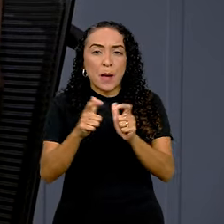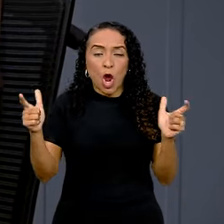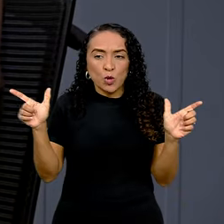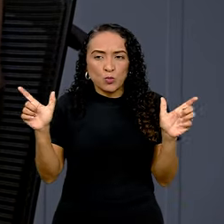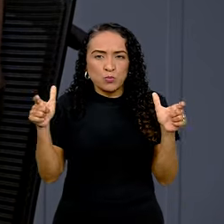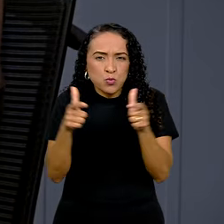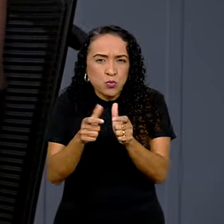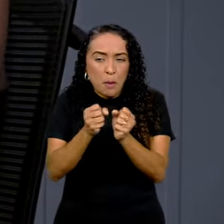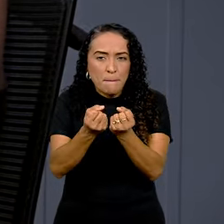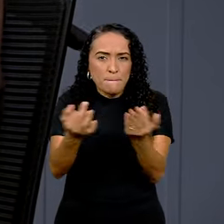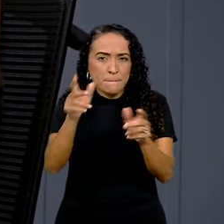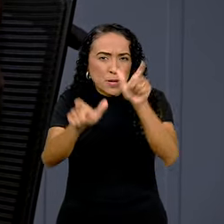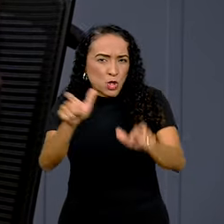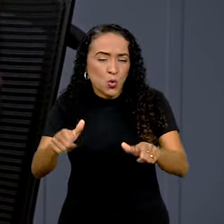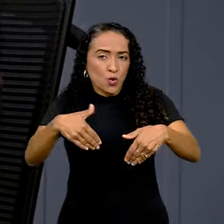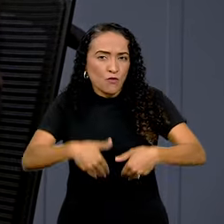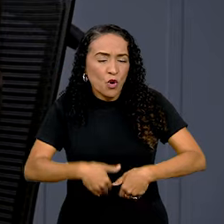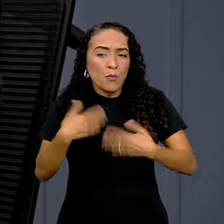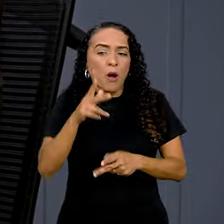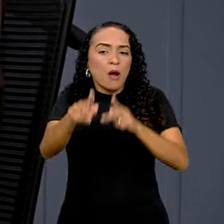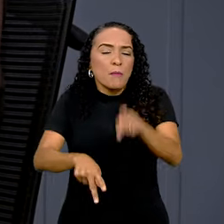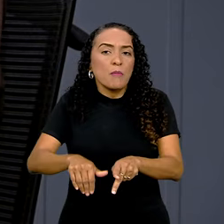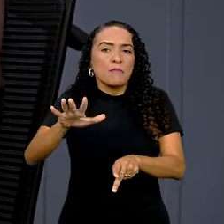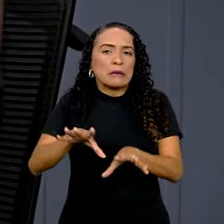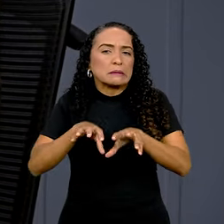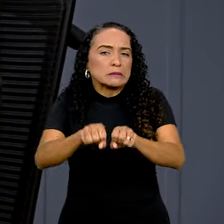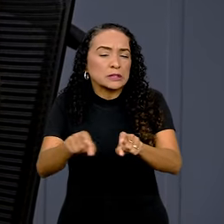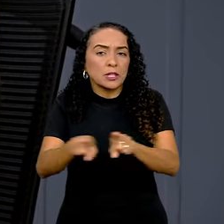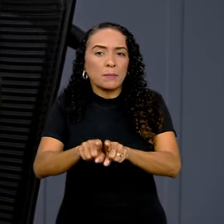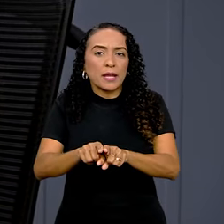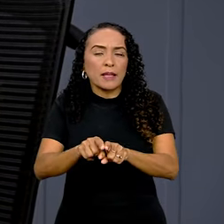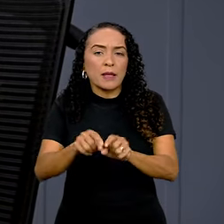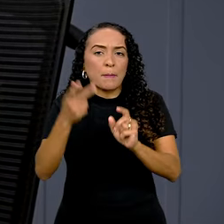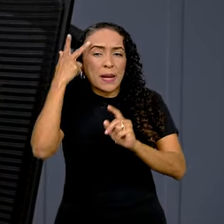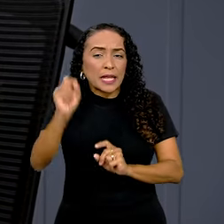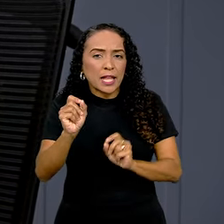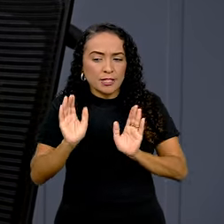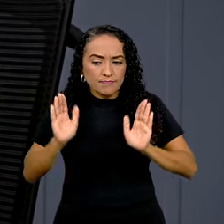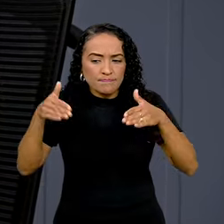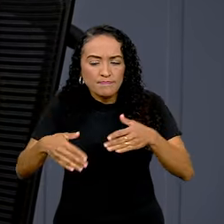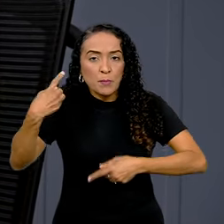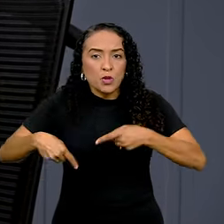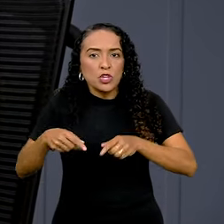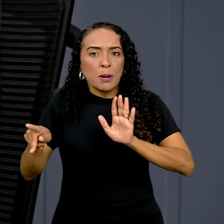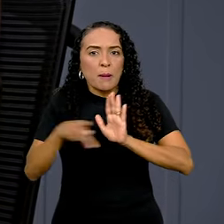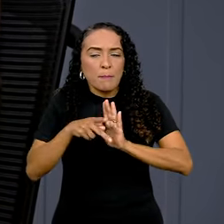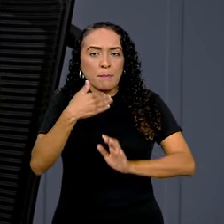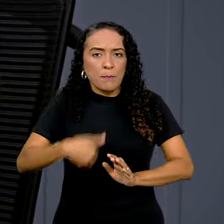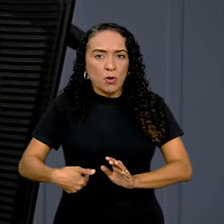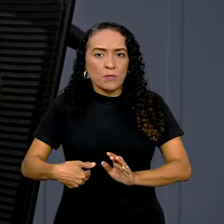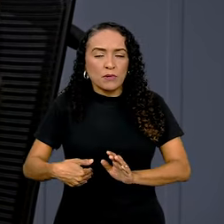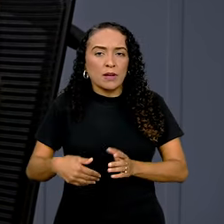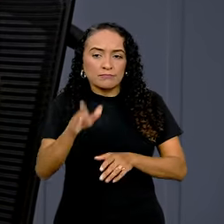maior concentração de pessoas passando fome Quais são os públicos mais afetados por ela pra gente poder direcionar políticas públicas eh em